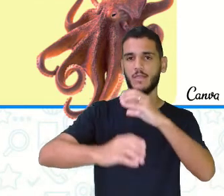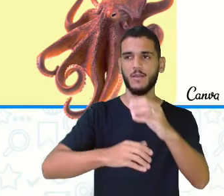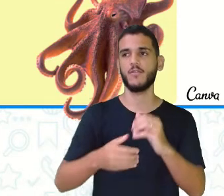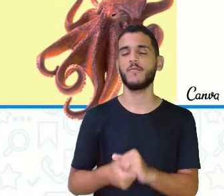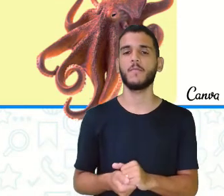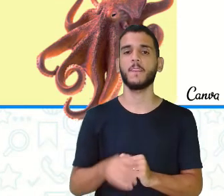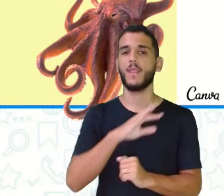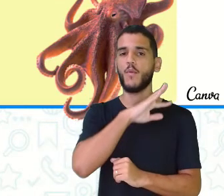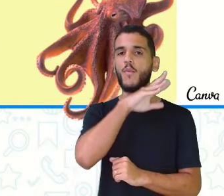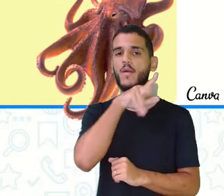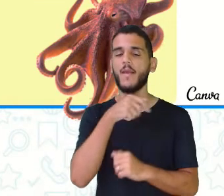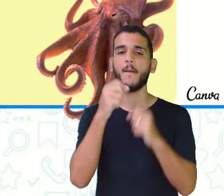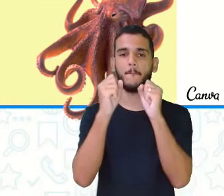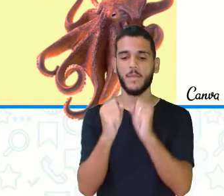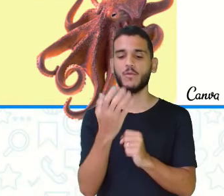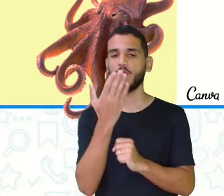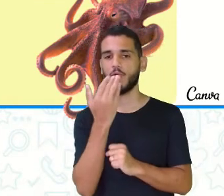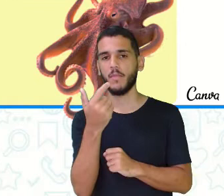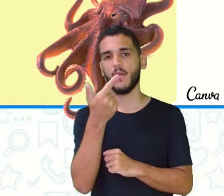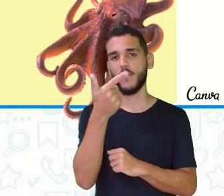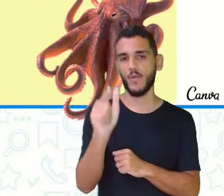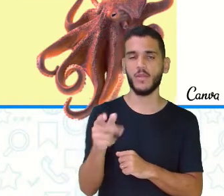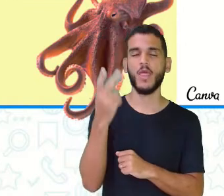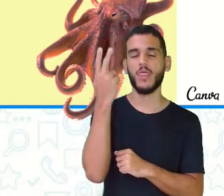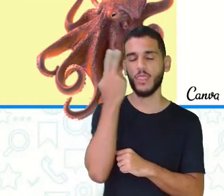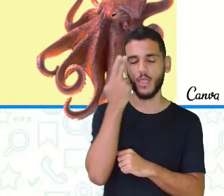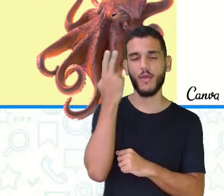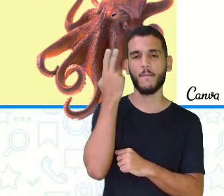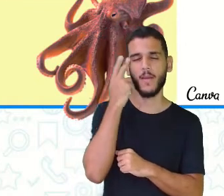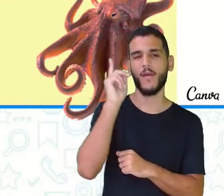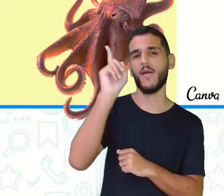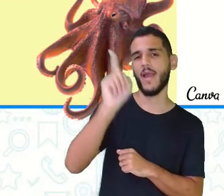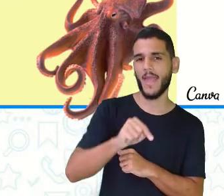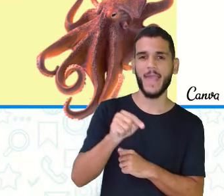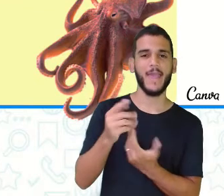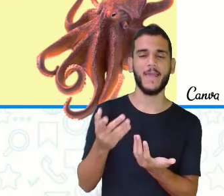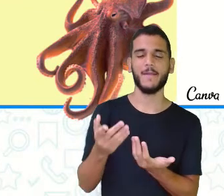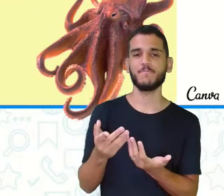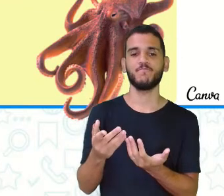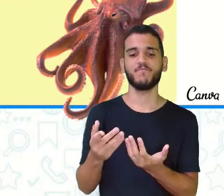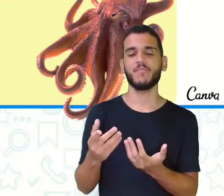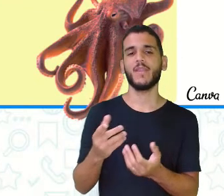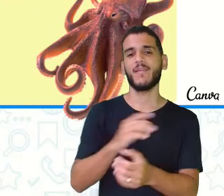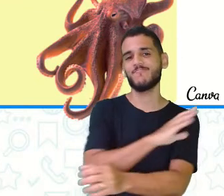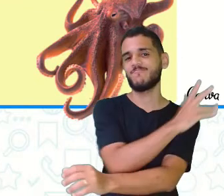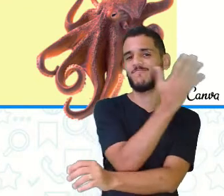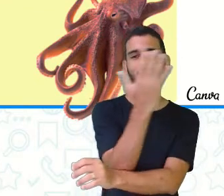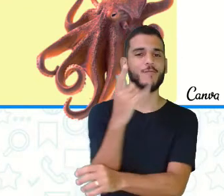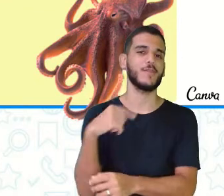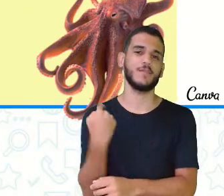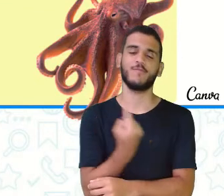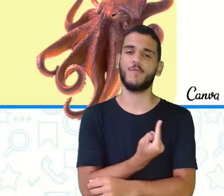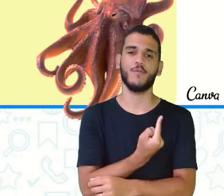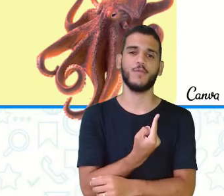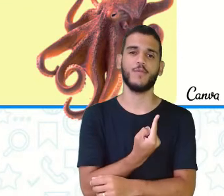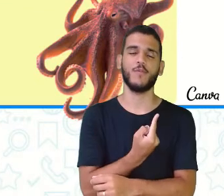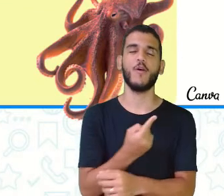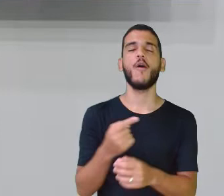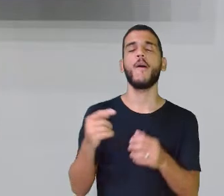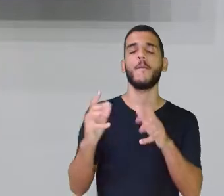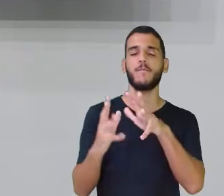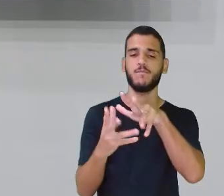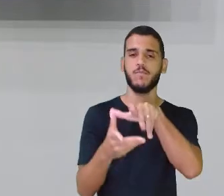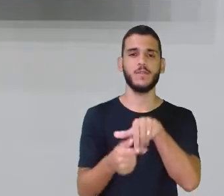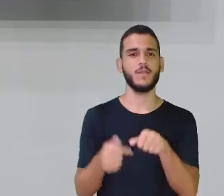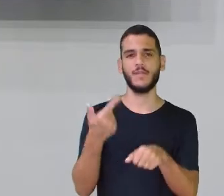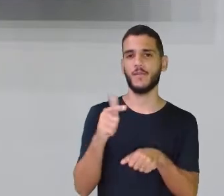pode se alimentar do outro. E isso é normal, gente, isso faz parte da nossa natureza, do nosso planeta, tá certo? Não tem